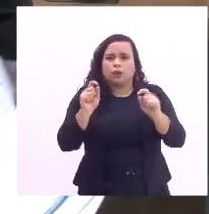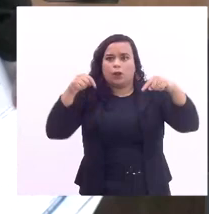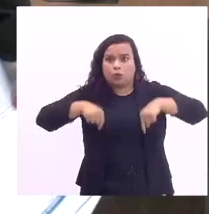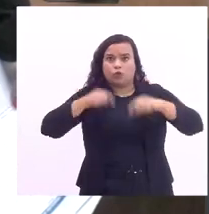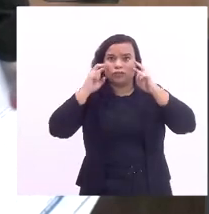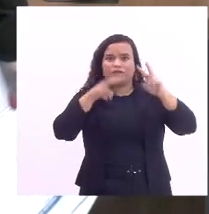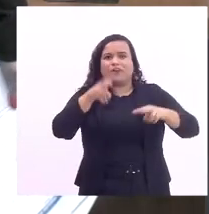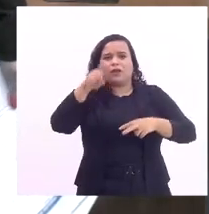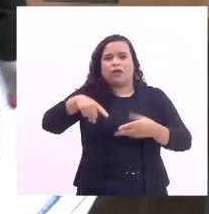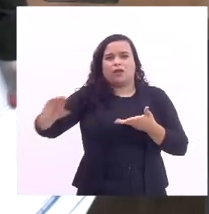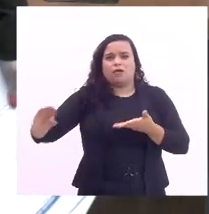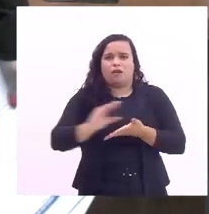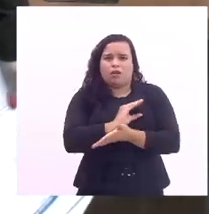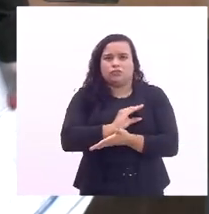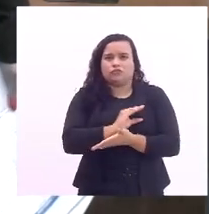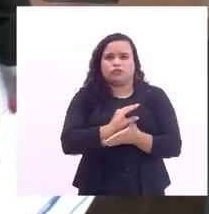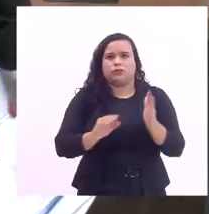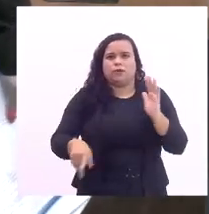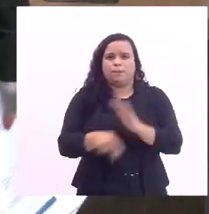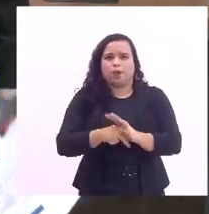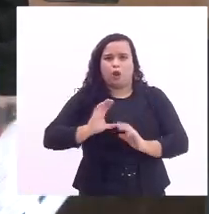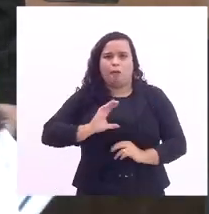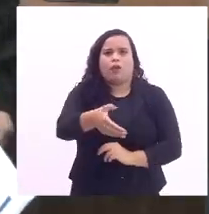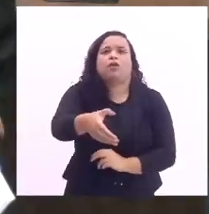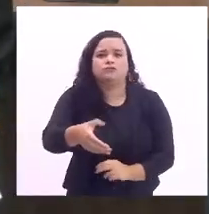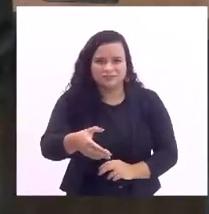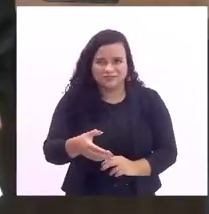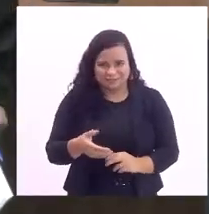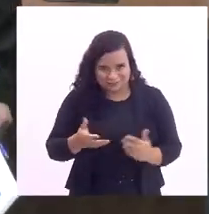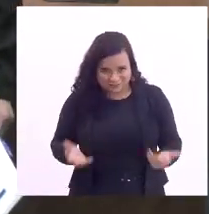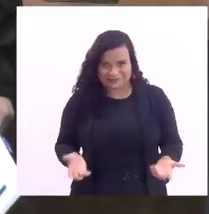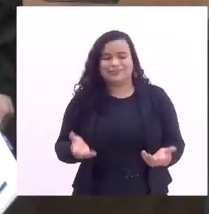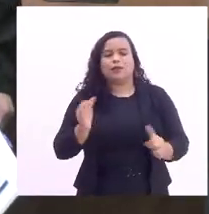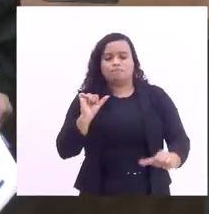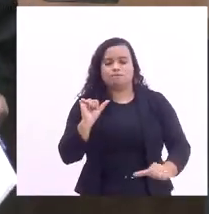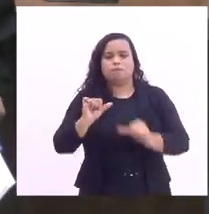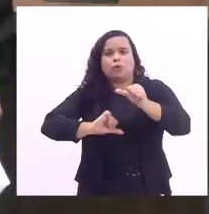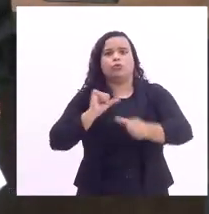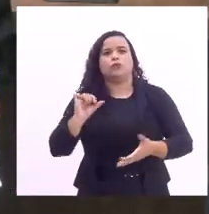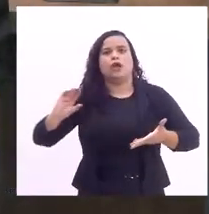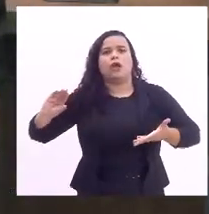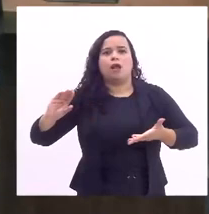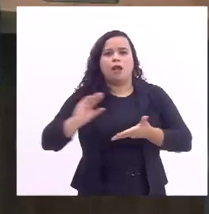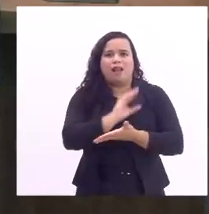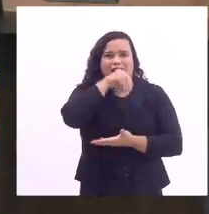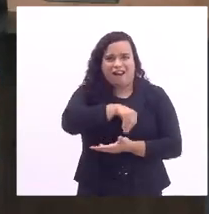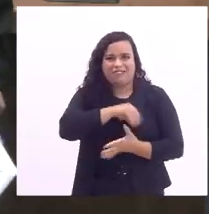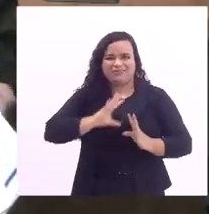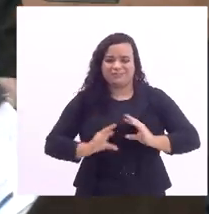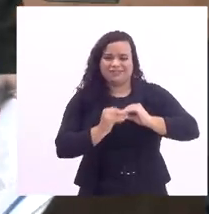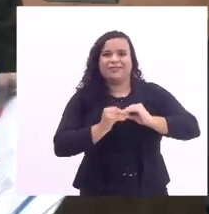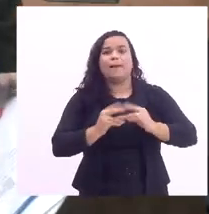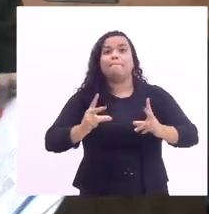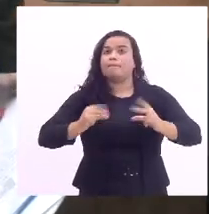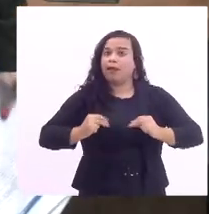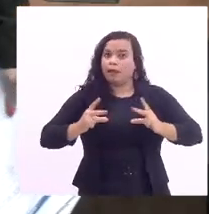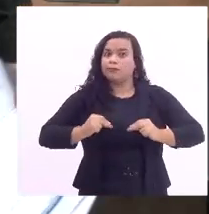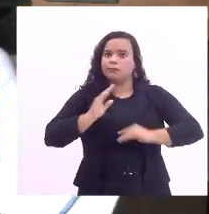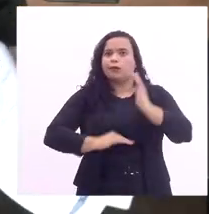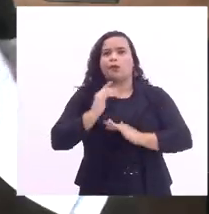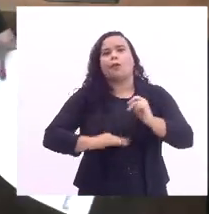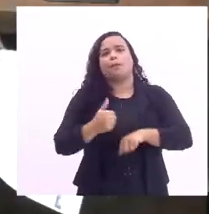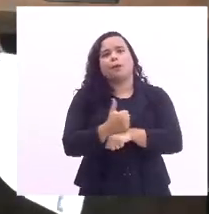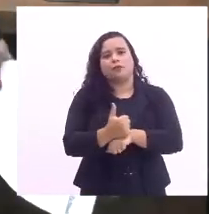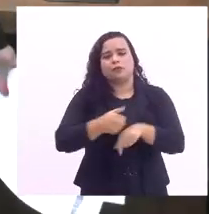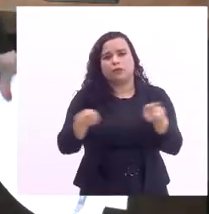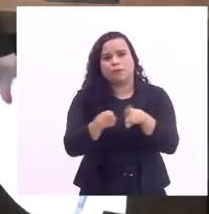considerada gratificação por bravura, transformando numa gratificação por mérito e competência. Entendo que a